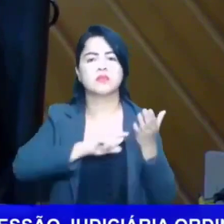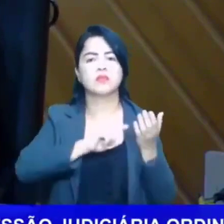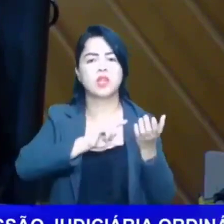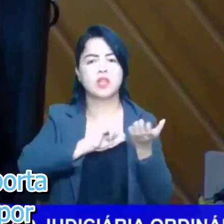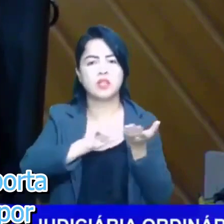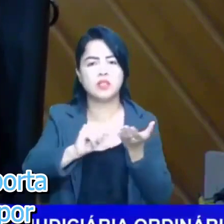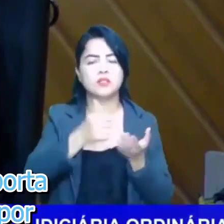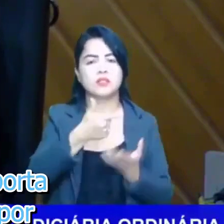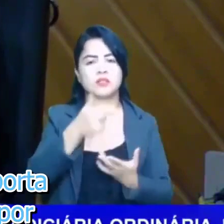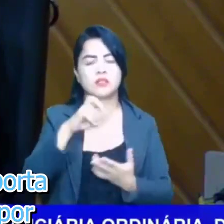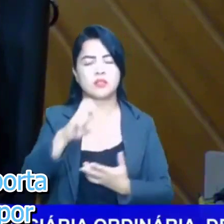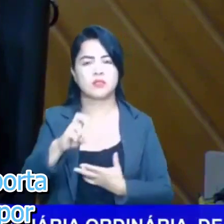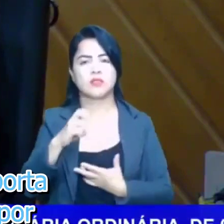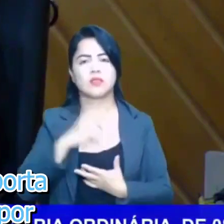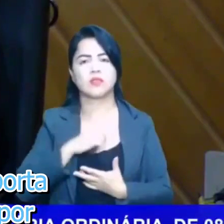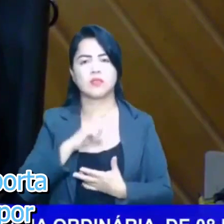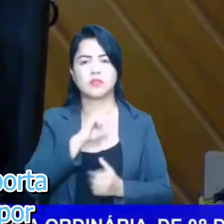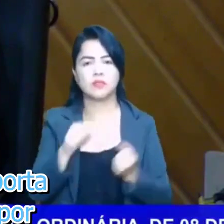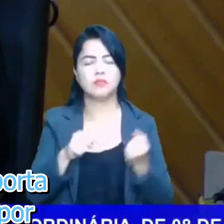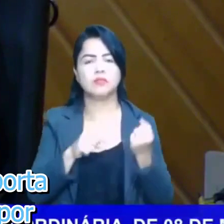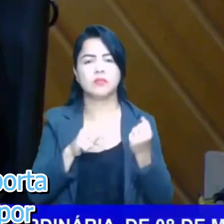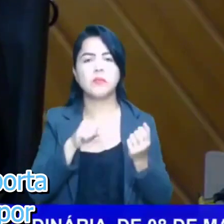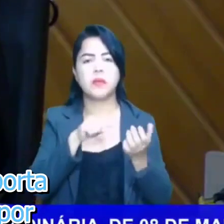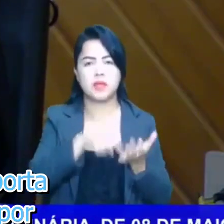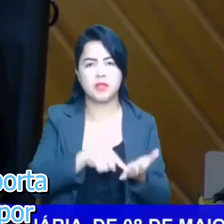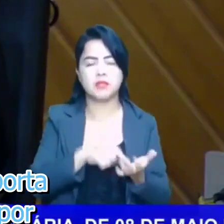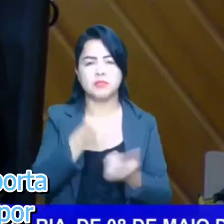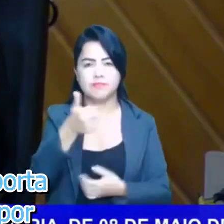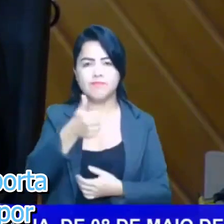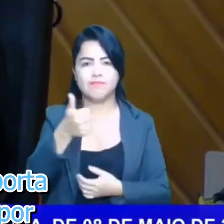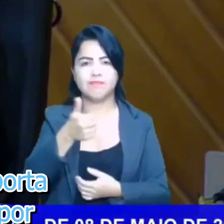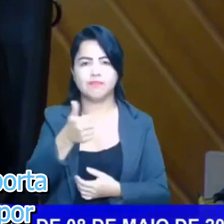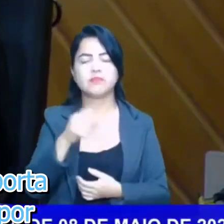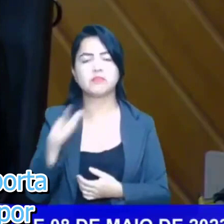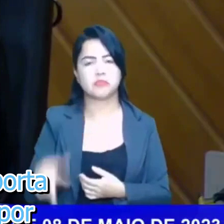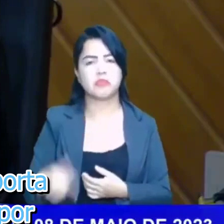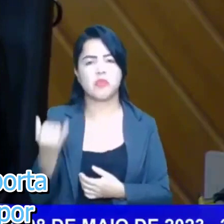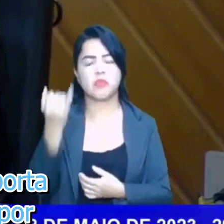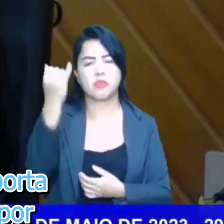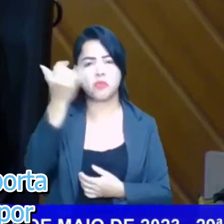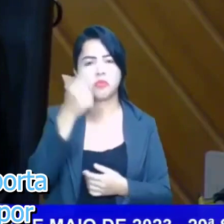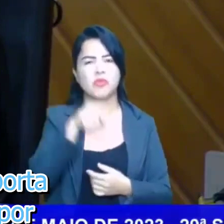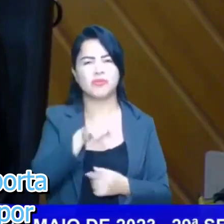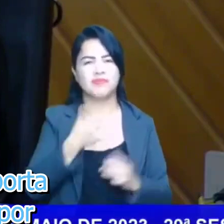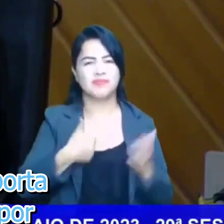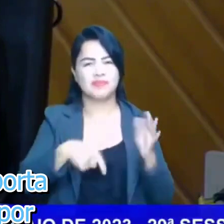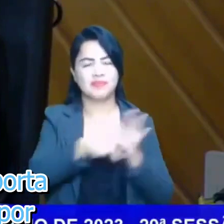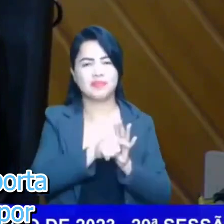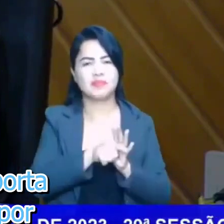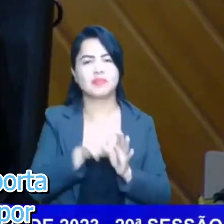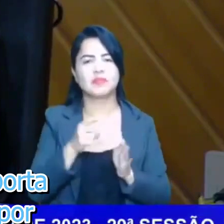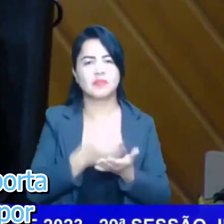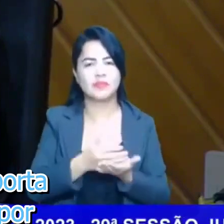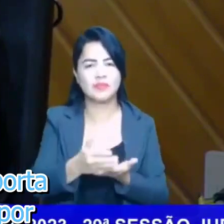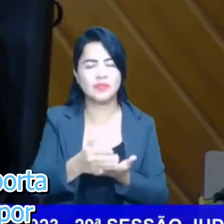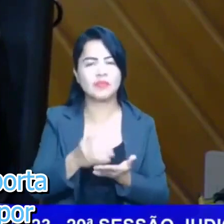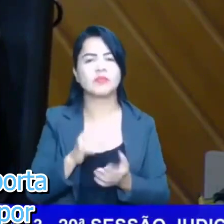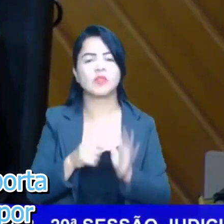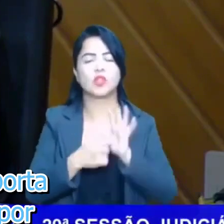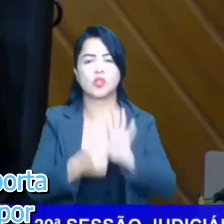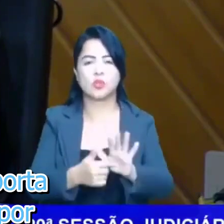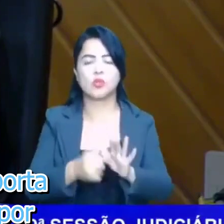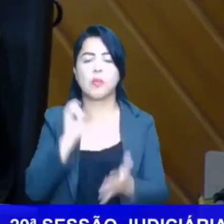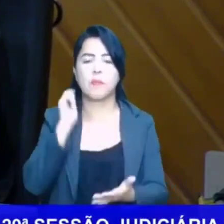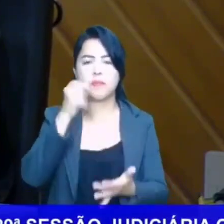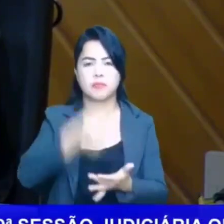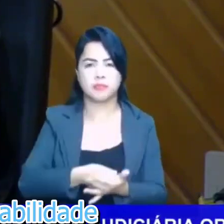25, em seu parágrafo 1º, que é o que nos importa daquela lei, que preceitua o pagamento